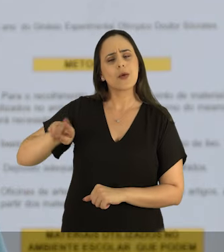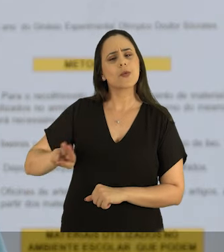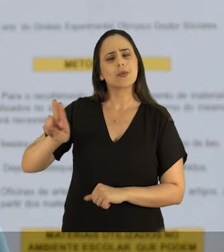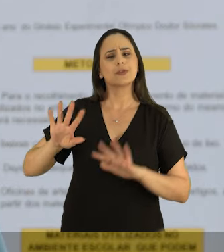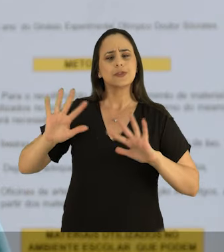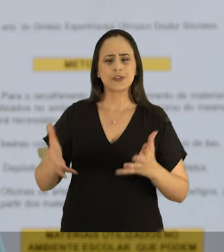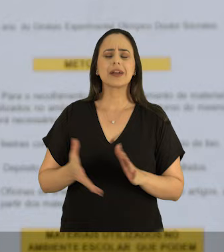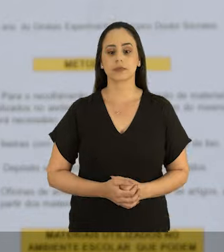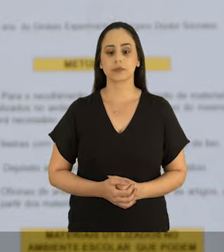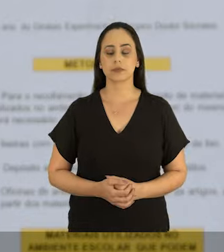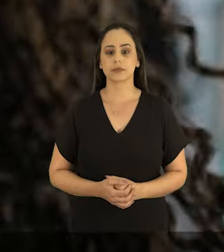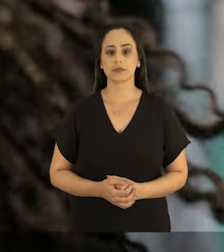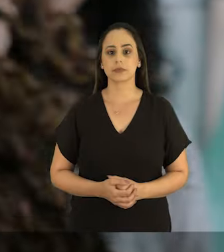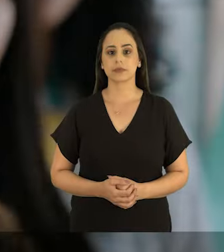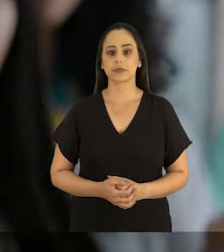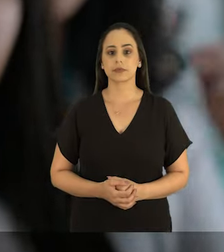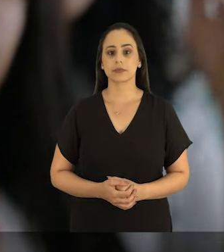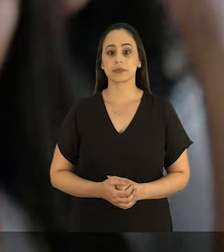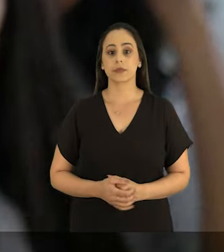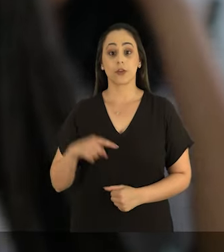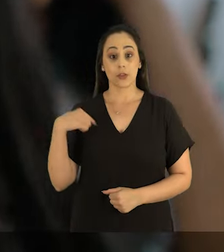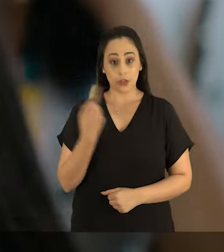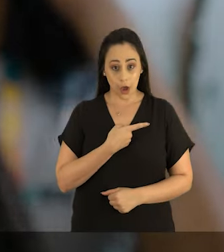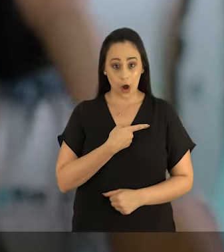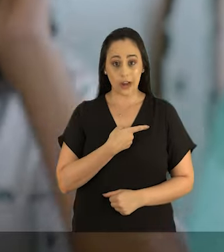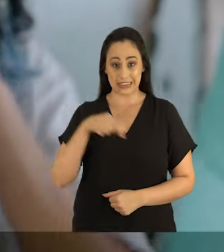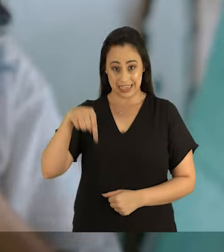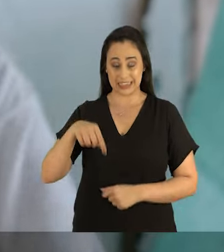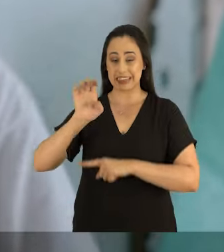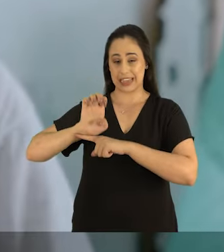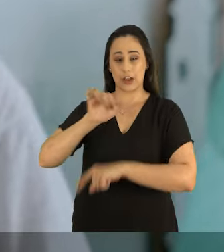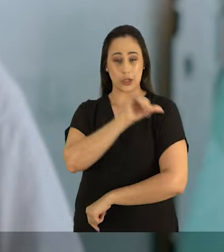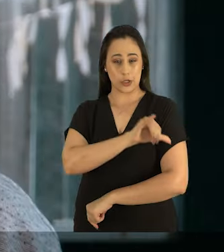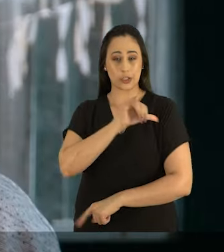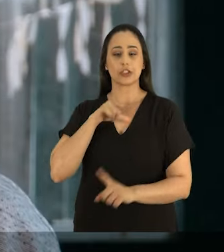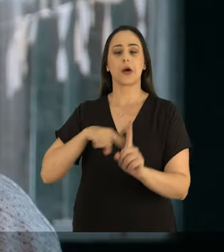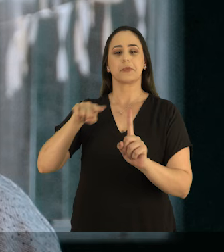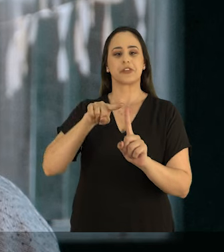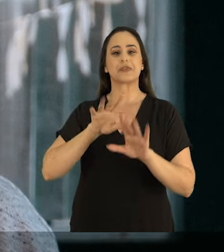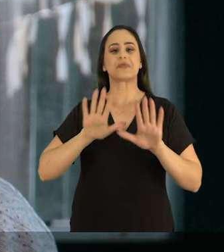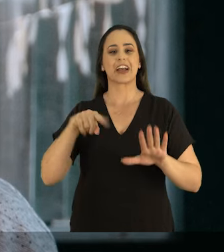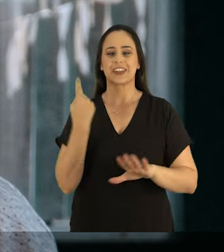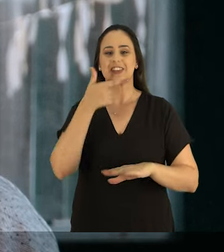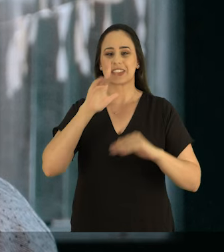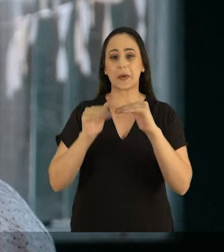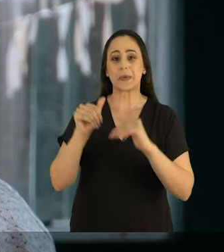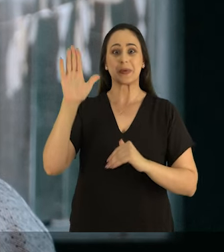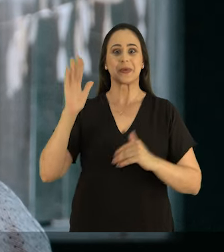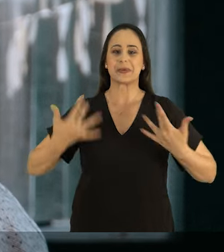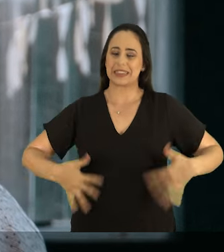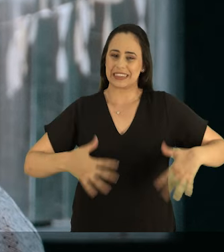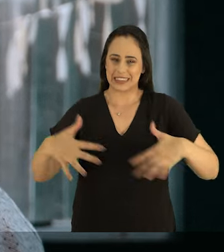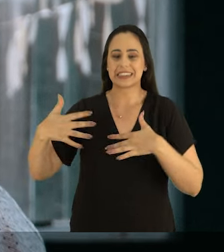utiliza algo que os alunos já usam. Conseguiu ultrapassar a meta que tinha sido estipulada pelo nosso estado do Rio de Janeiro. A gente conseguiu entrar em várias